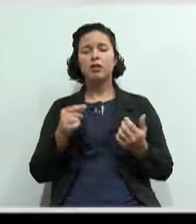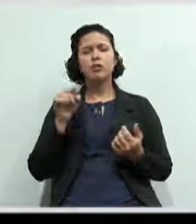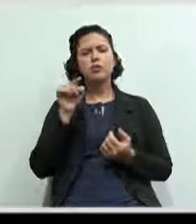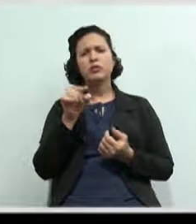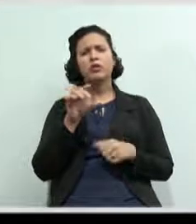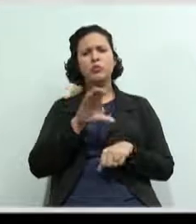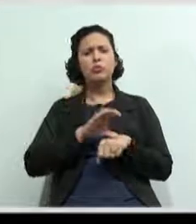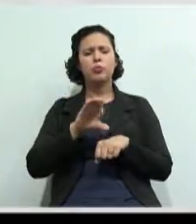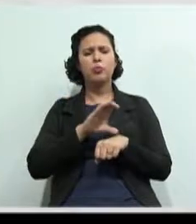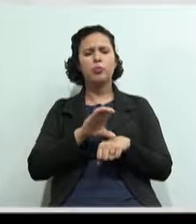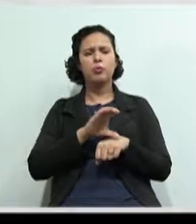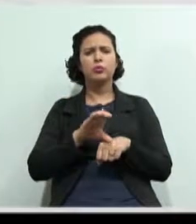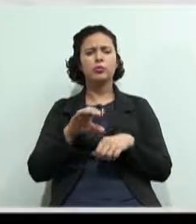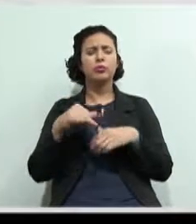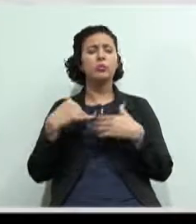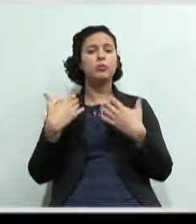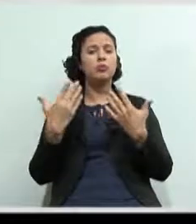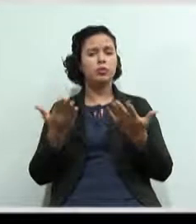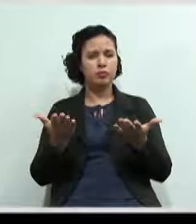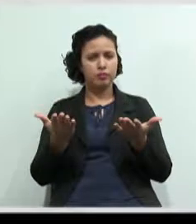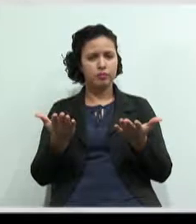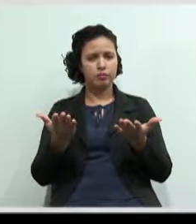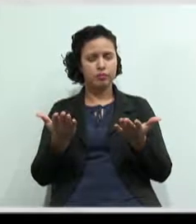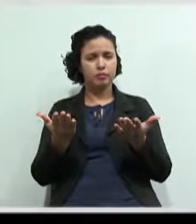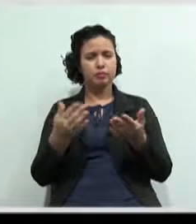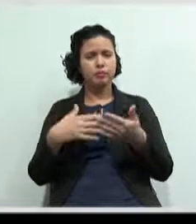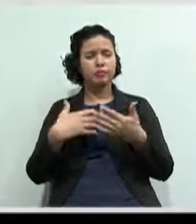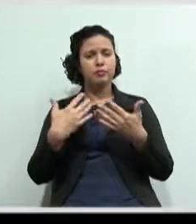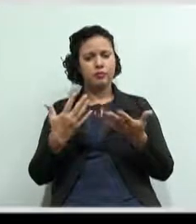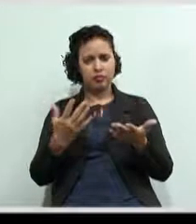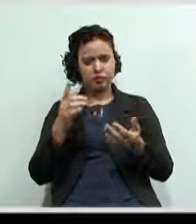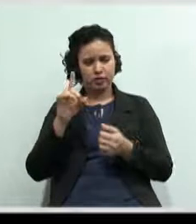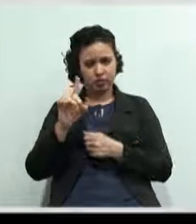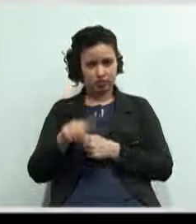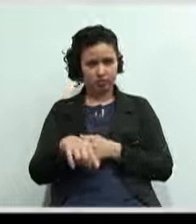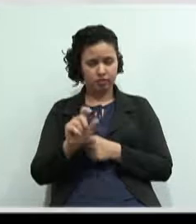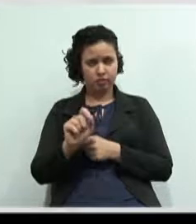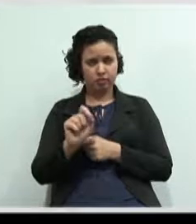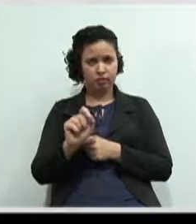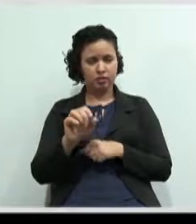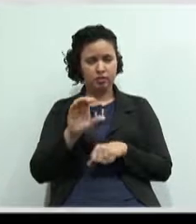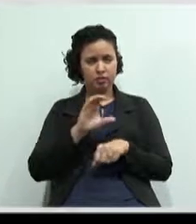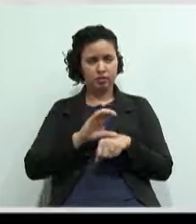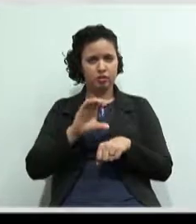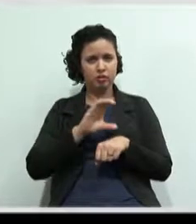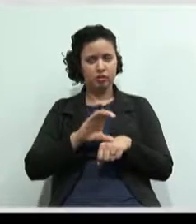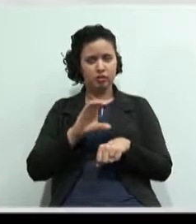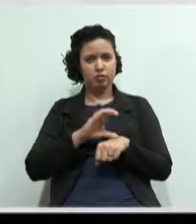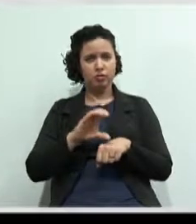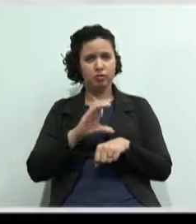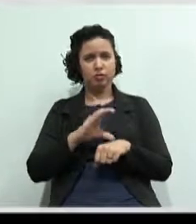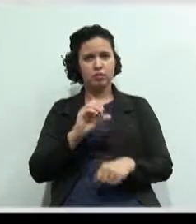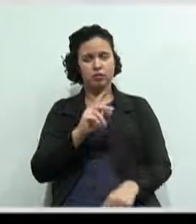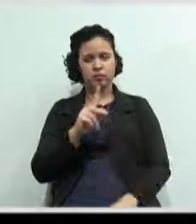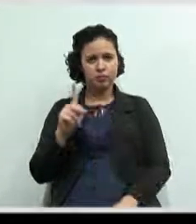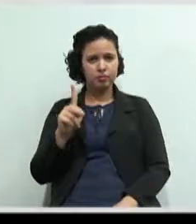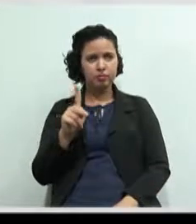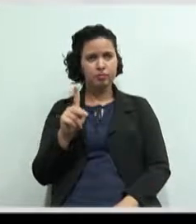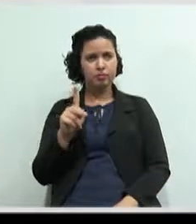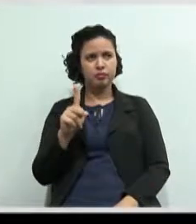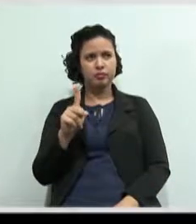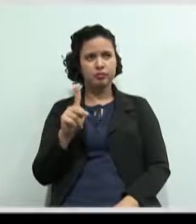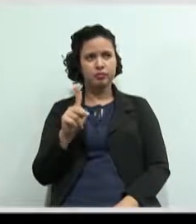cursando? Não é cooperativismo? Volta para mim, porque não é cooperativismo que você está cursando, então você precisa entender uma